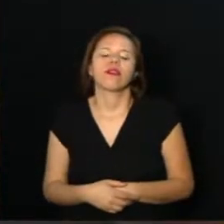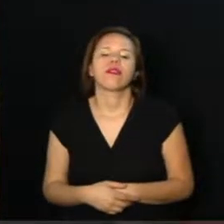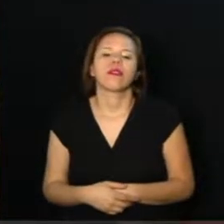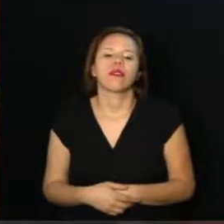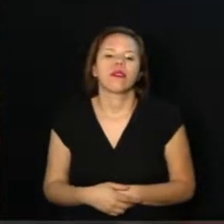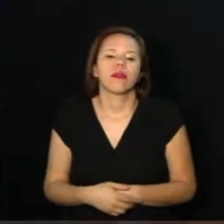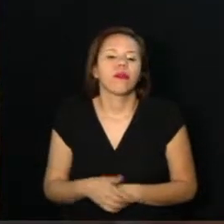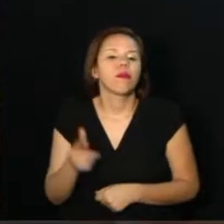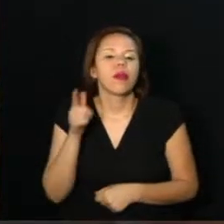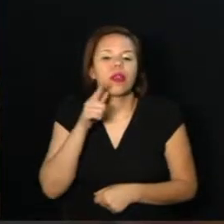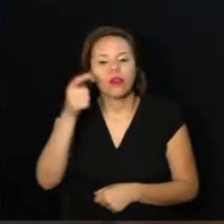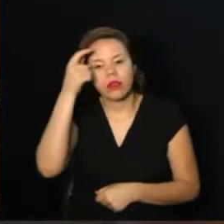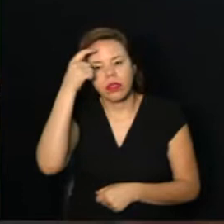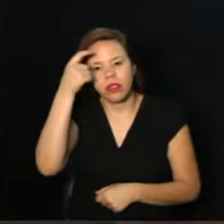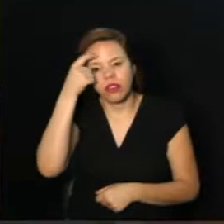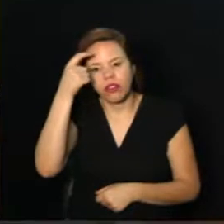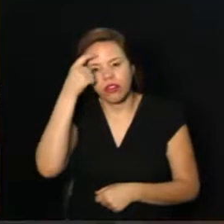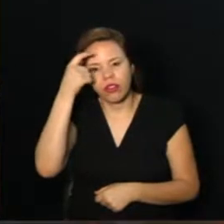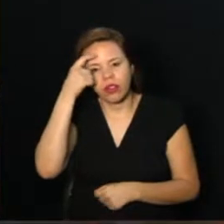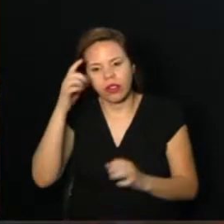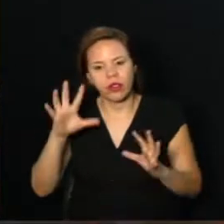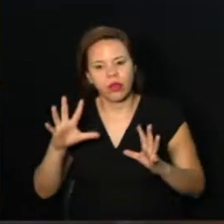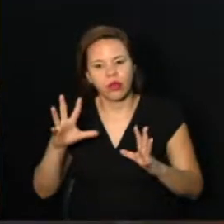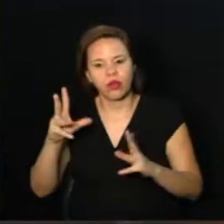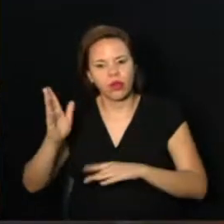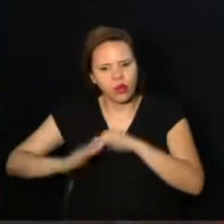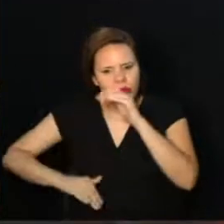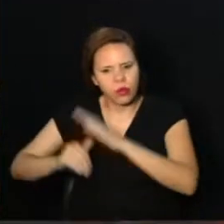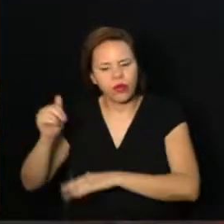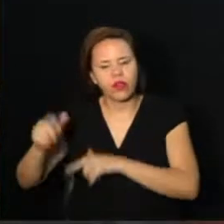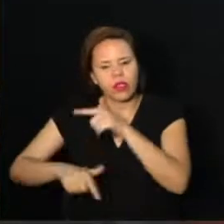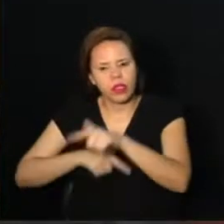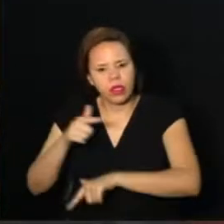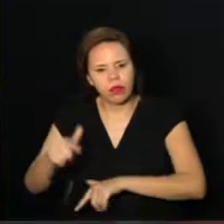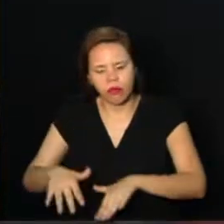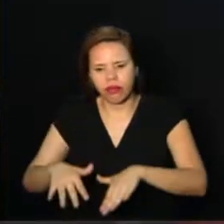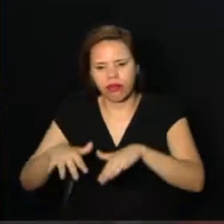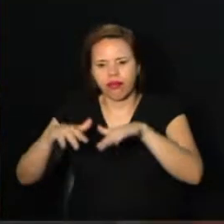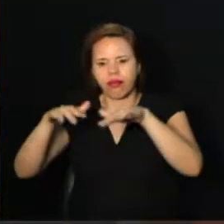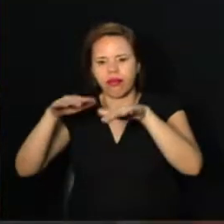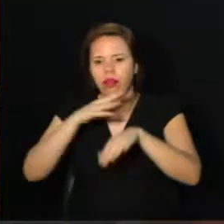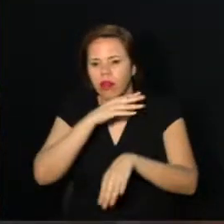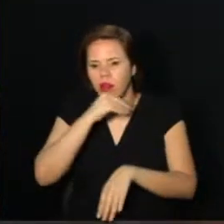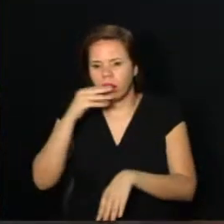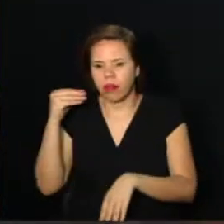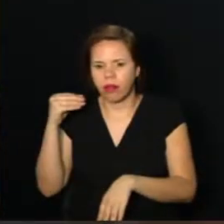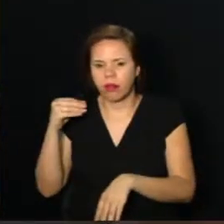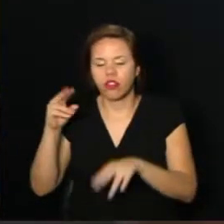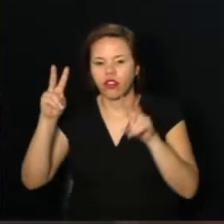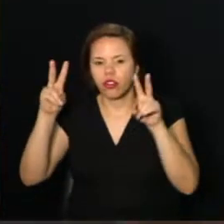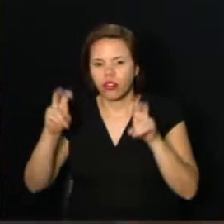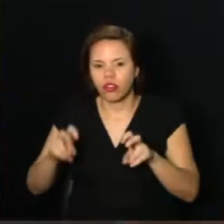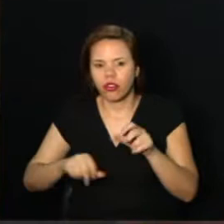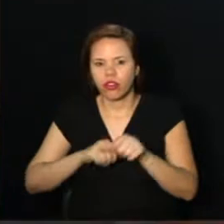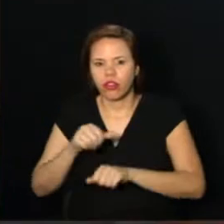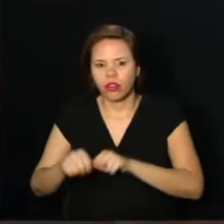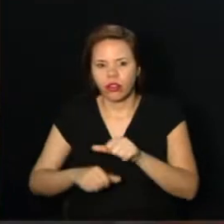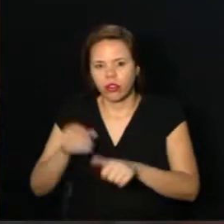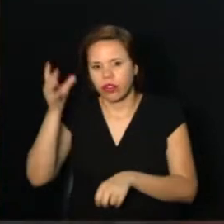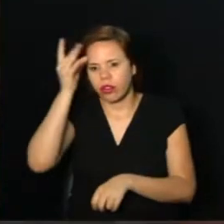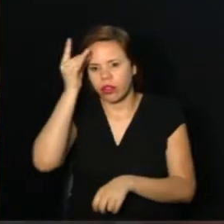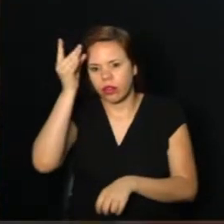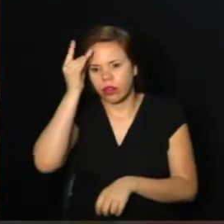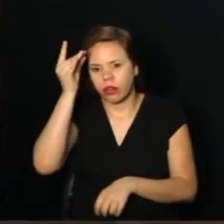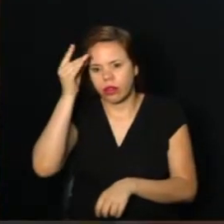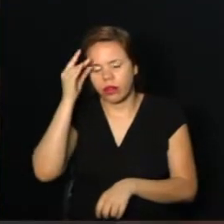para conscientizar todos os profissionais que lidam com a infância e com a adolescência sobre os transtornos de